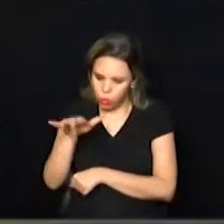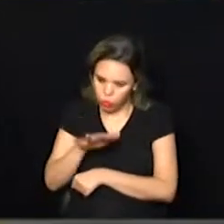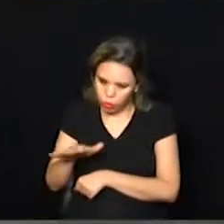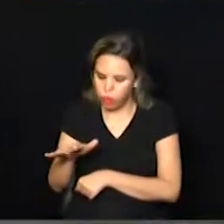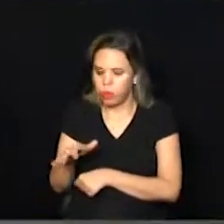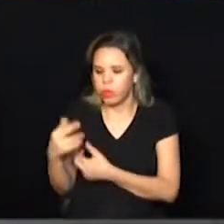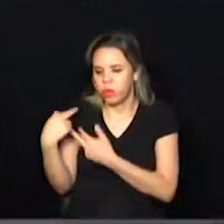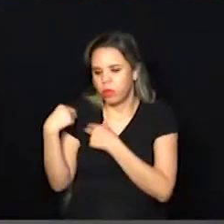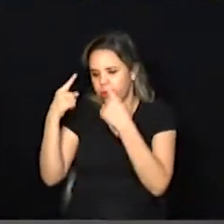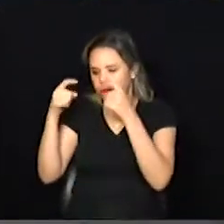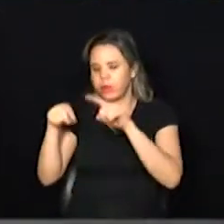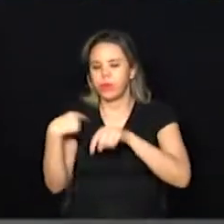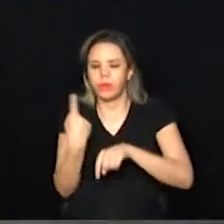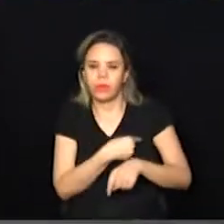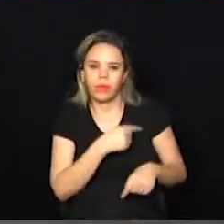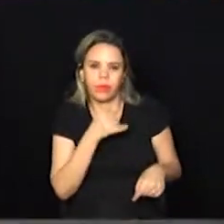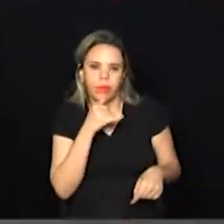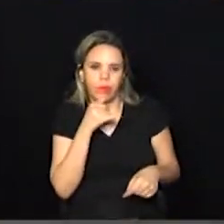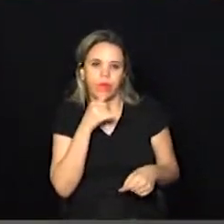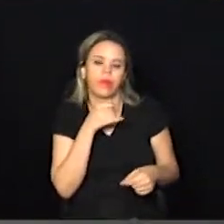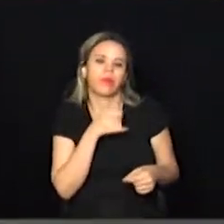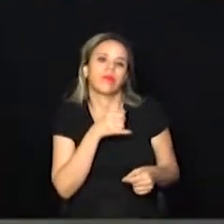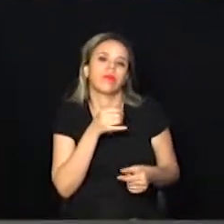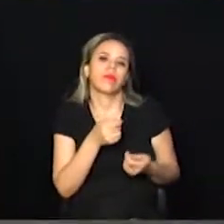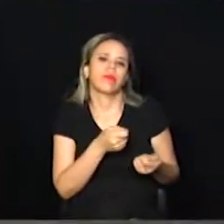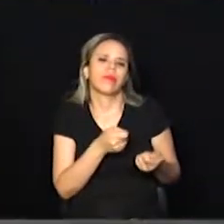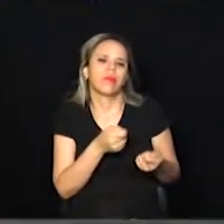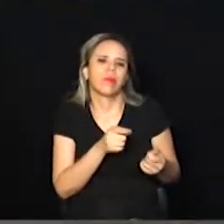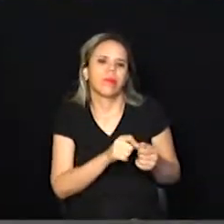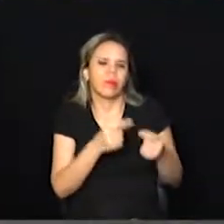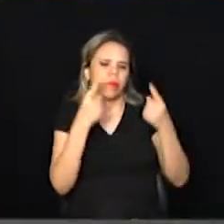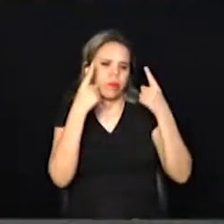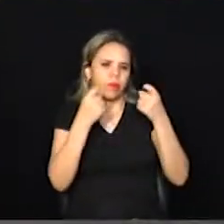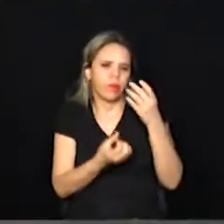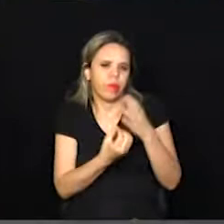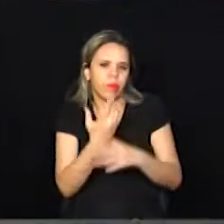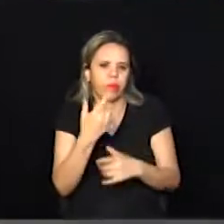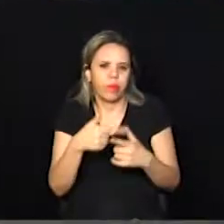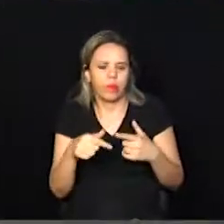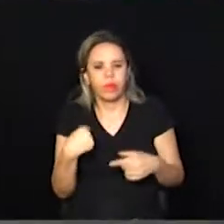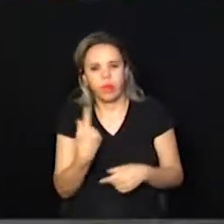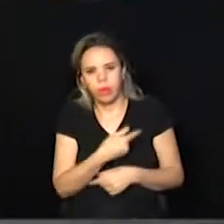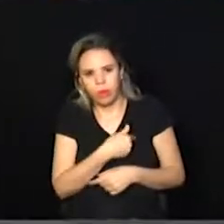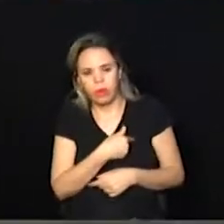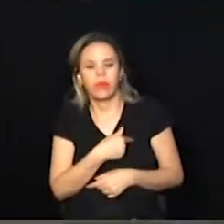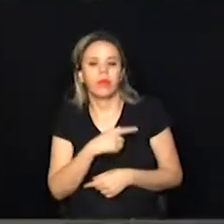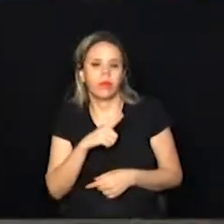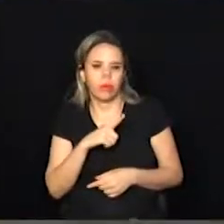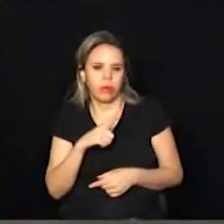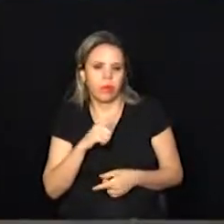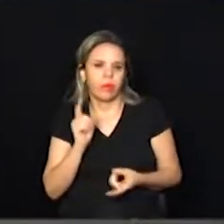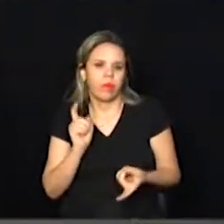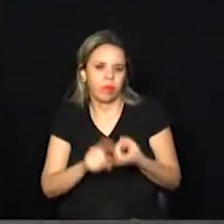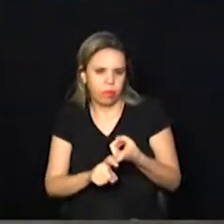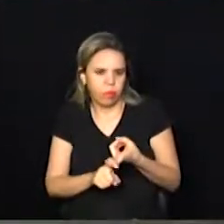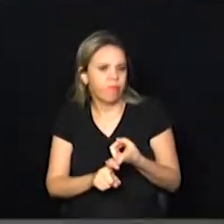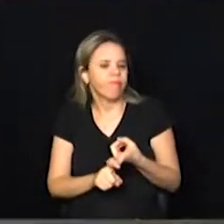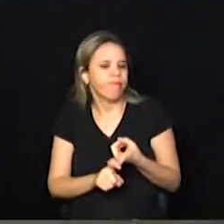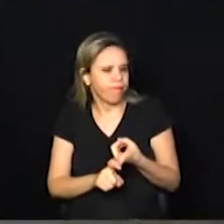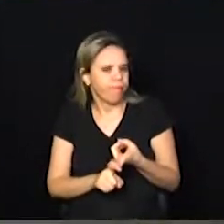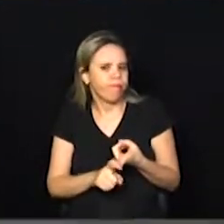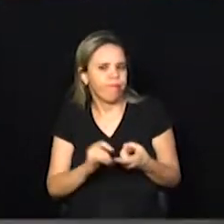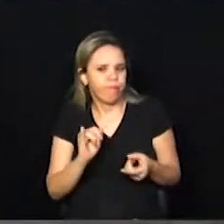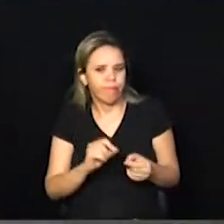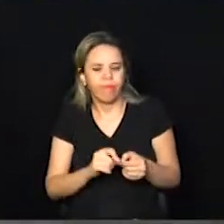a nós, mas que nós fazemos, que é a repressão. Que aí, quando a violência está instalada, há que ter a repressão, há que ter a correção. Então,